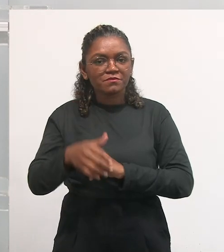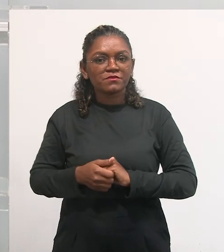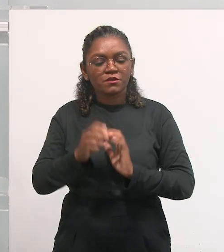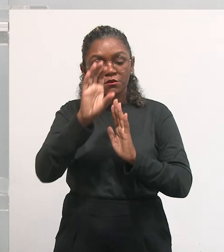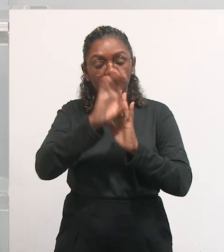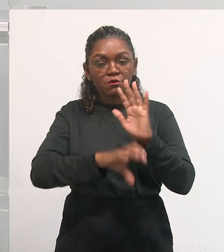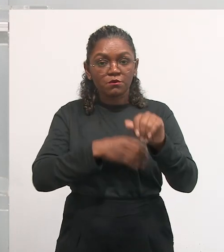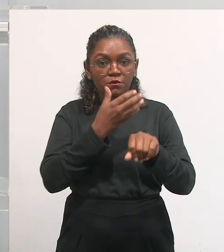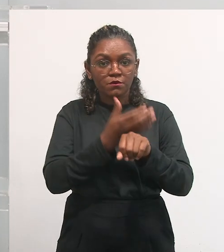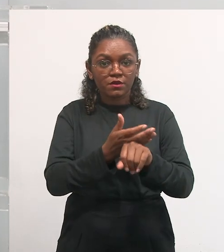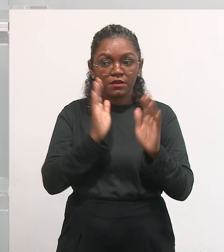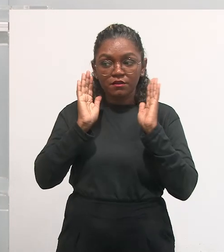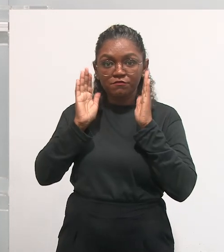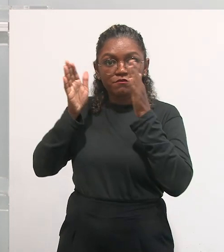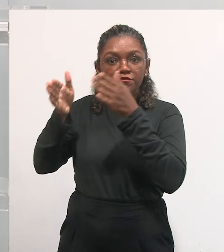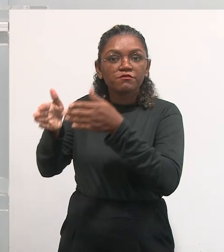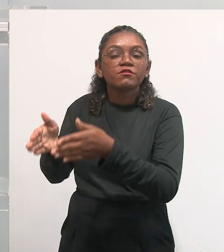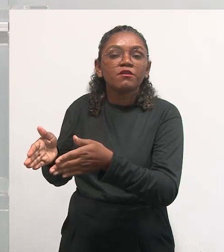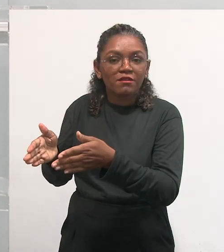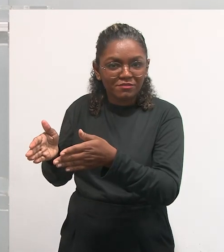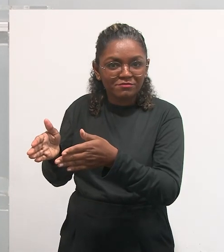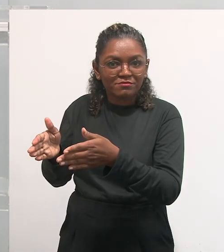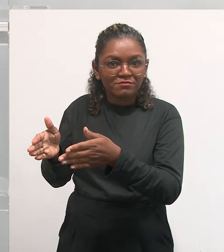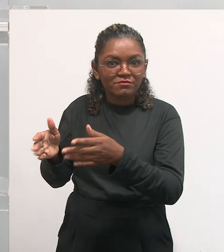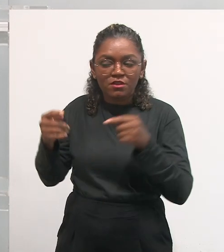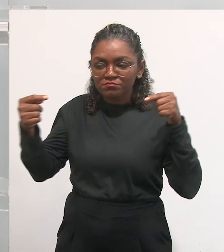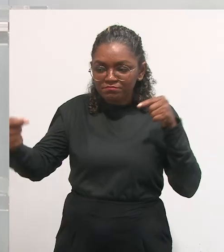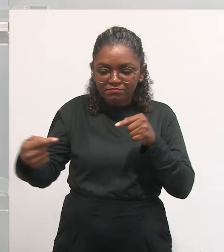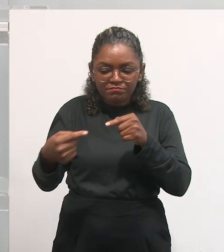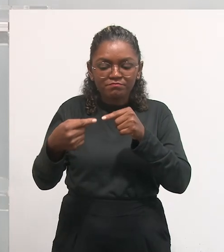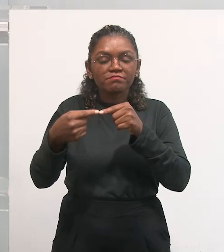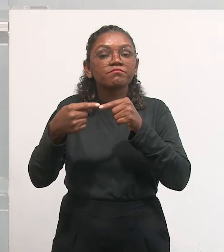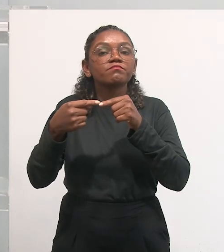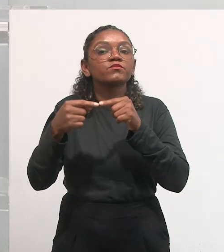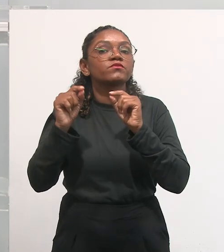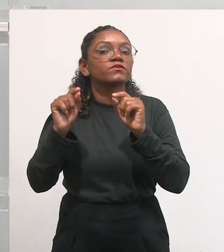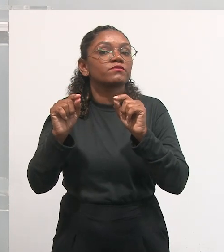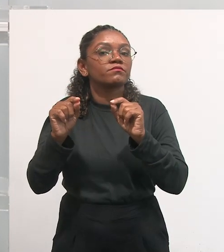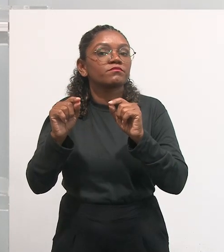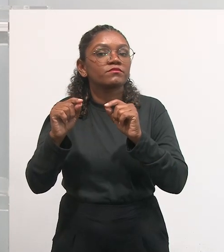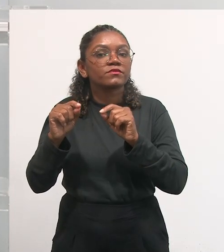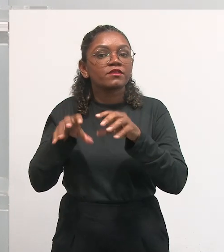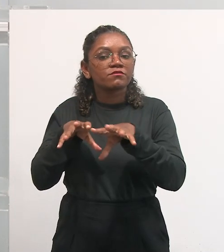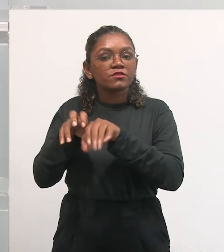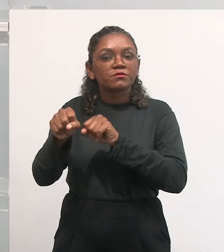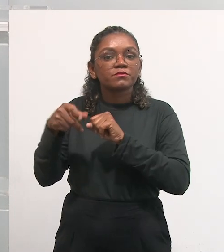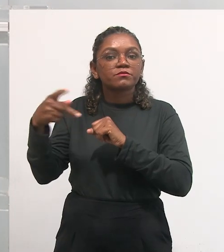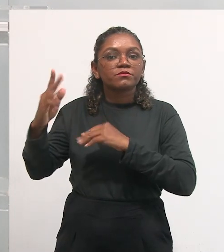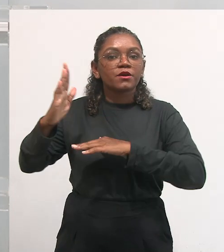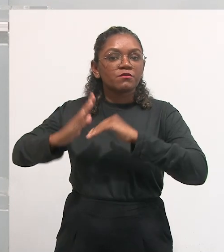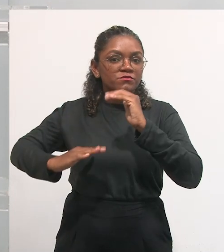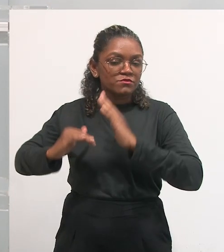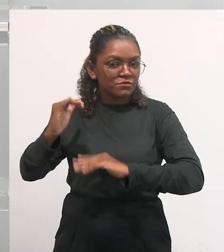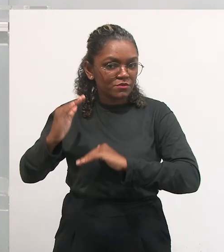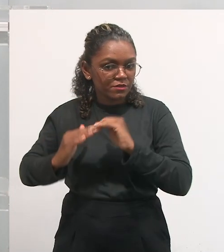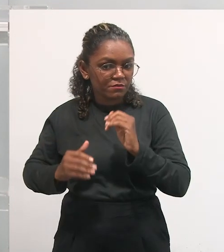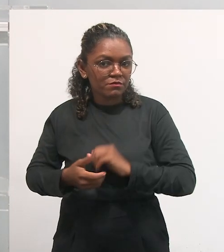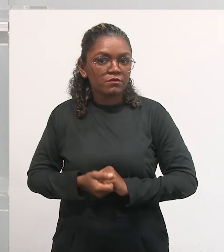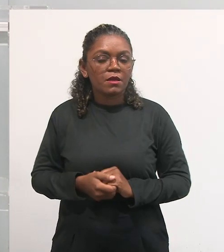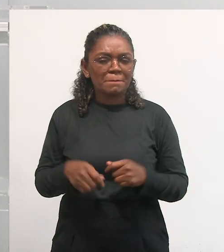ser organizado conforme a necessidade dessa formação profissional. Então, vai precisar de um laboratório, vai precisar